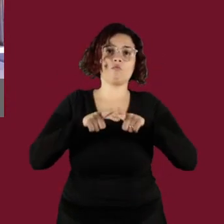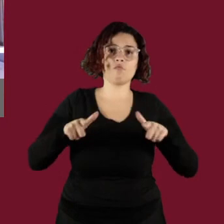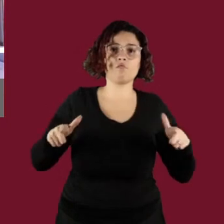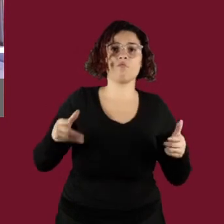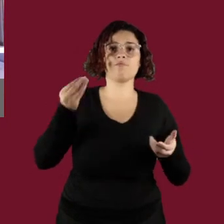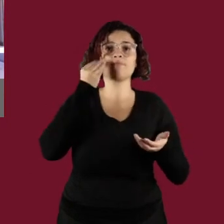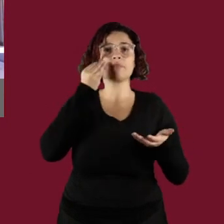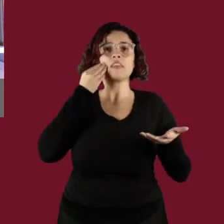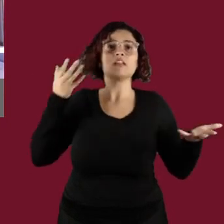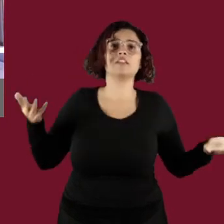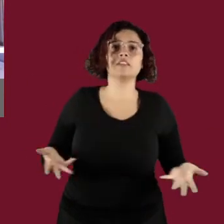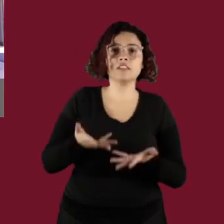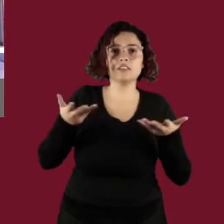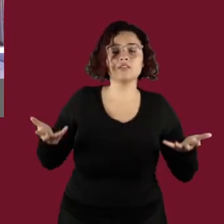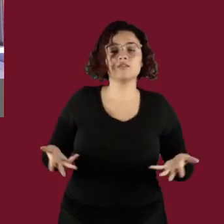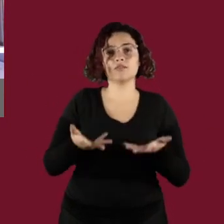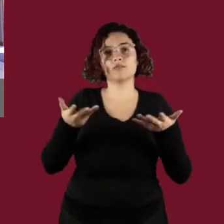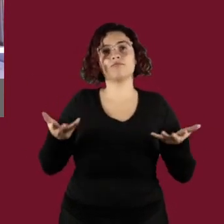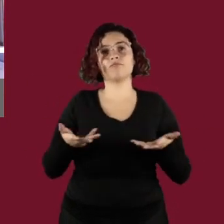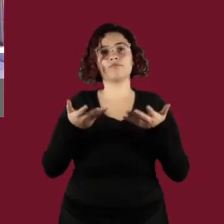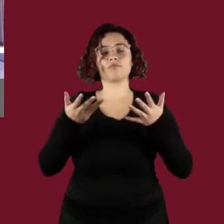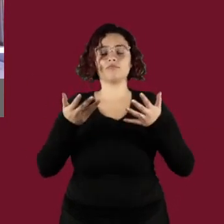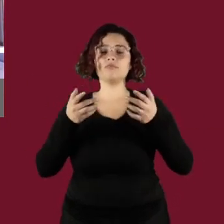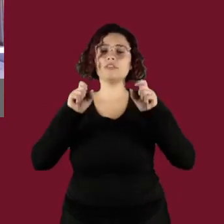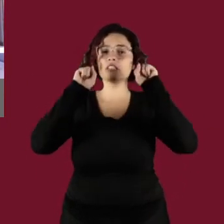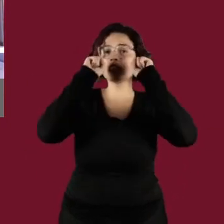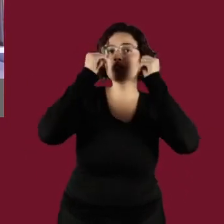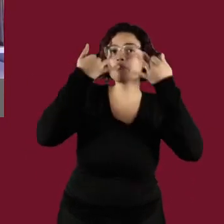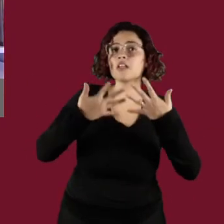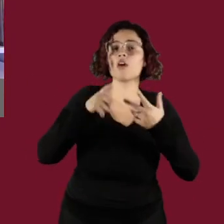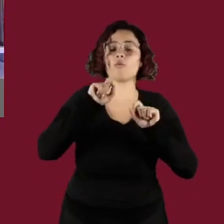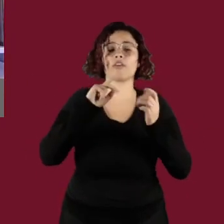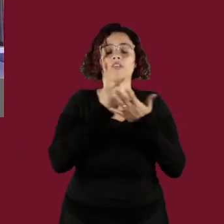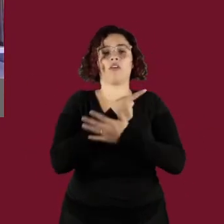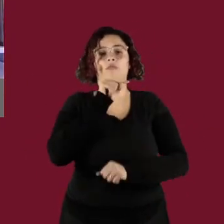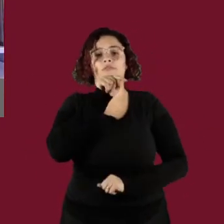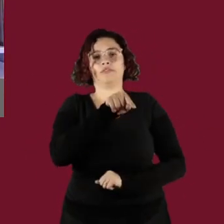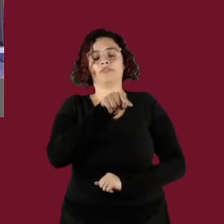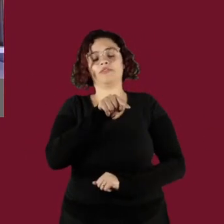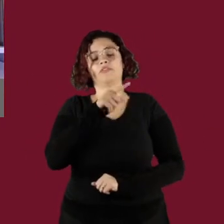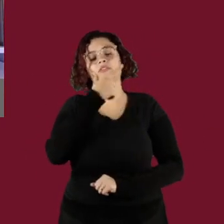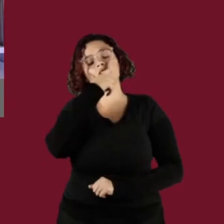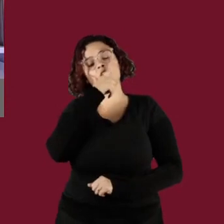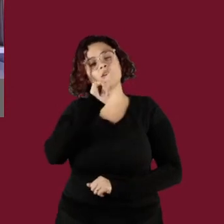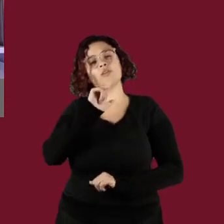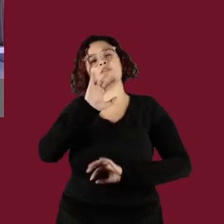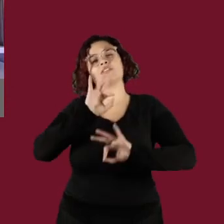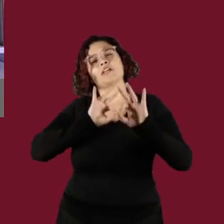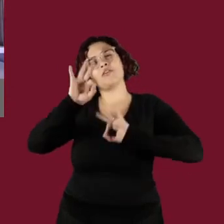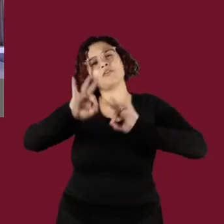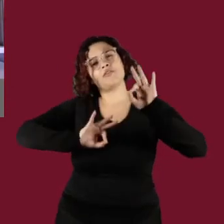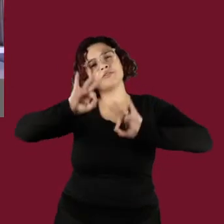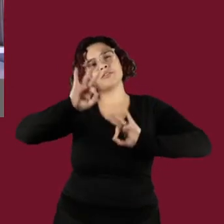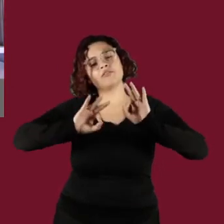mobilizar, aliás, retratar o que estava lá a acontecer e ajudamos a mobilizar, não é?